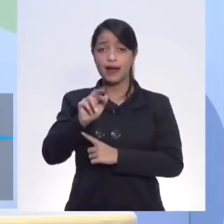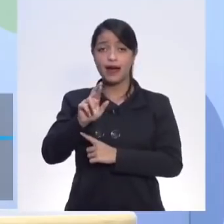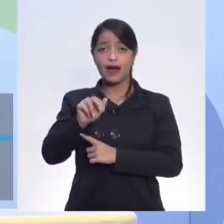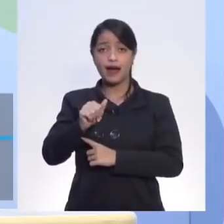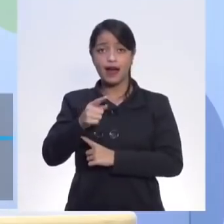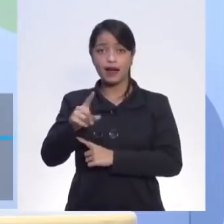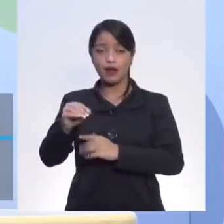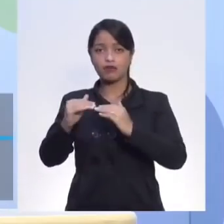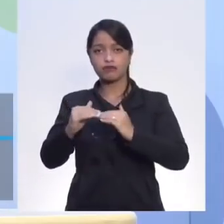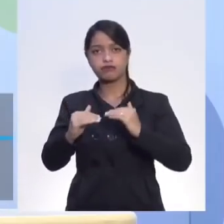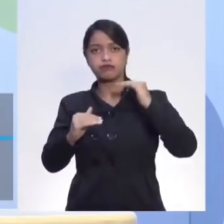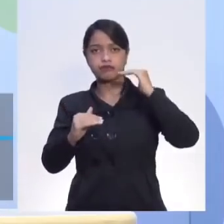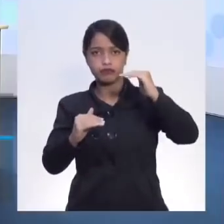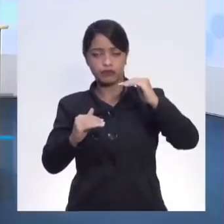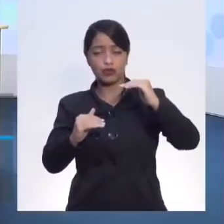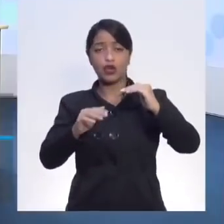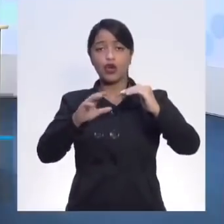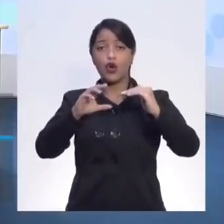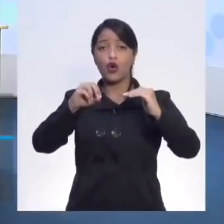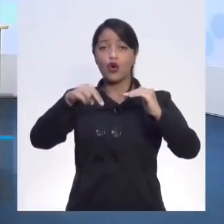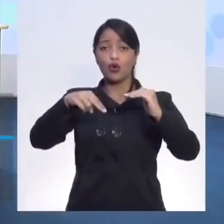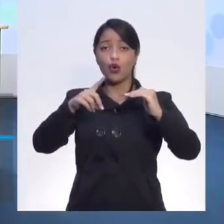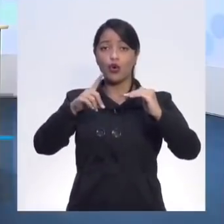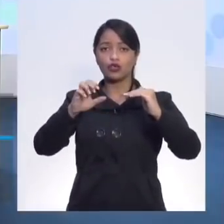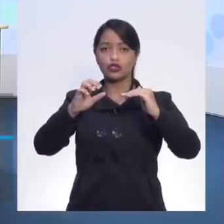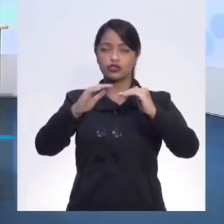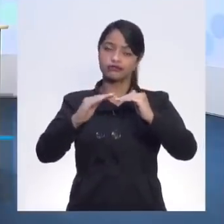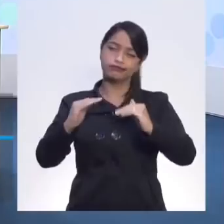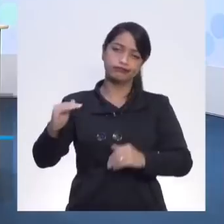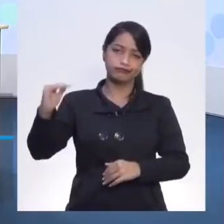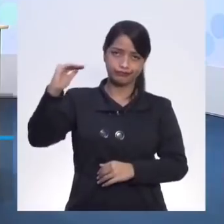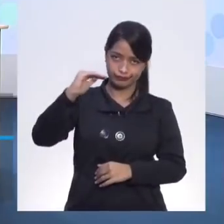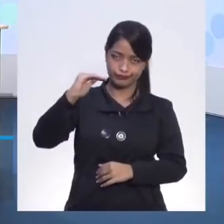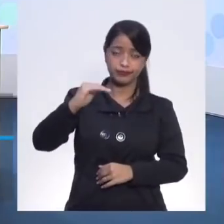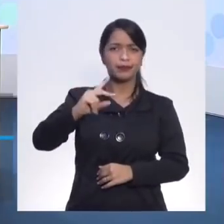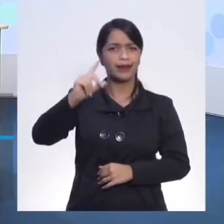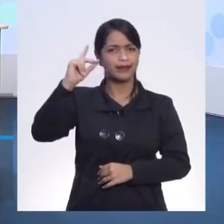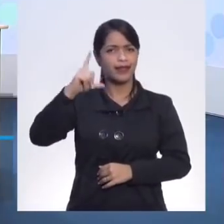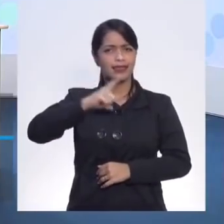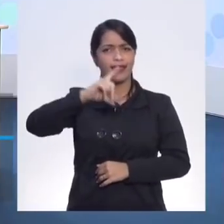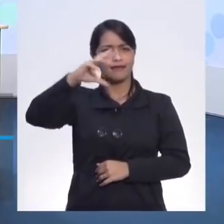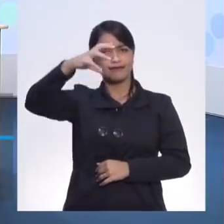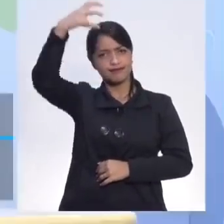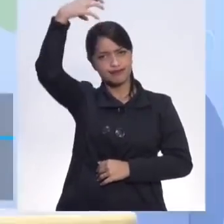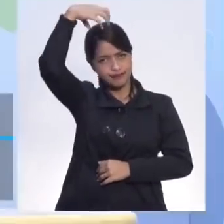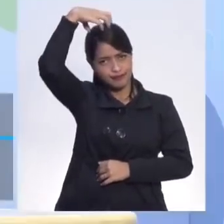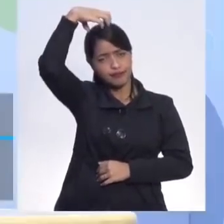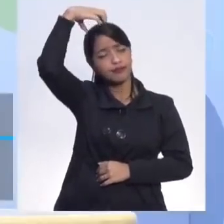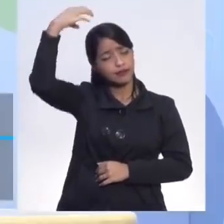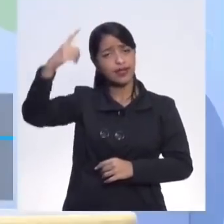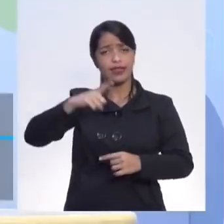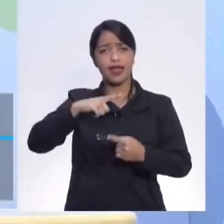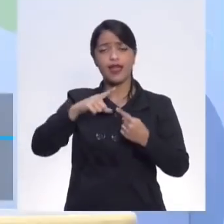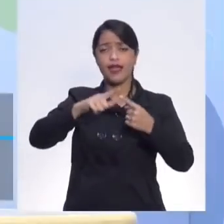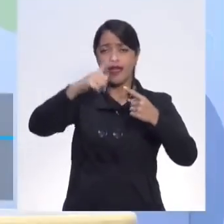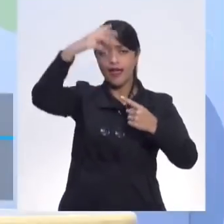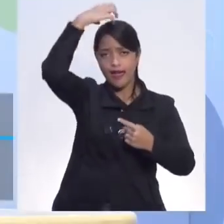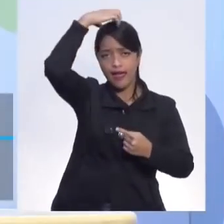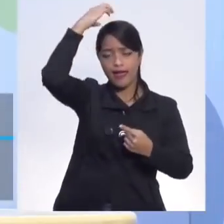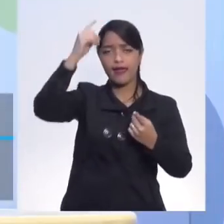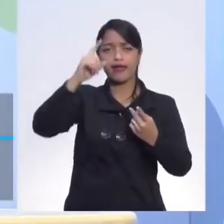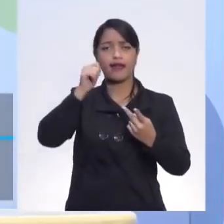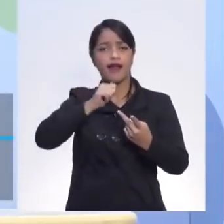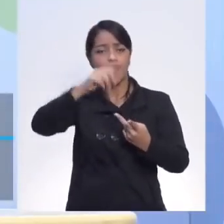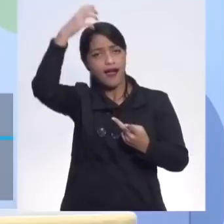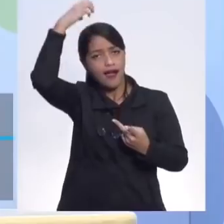uma discrepância aí, Sim, né? antigamente quando a gente tinha monarquia, né? Rei, rainha, visconde, então também duque. Isso deve ser levado em